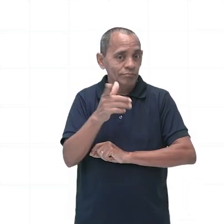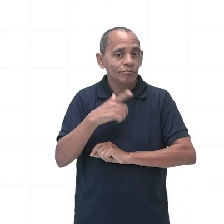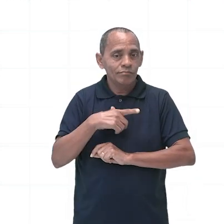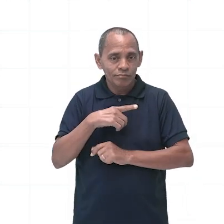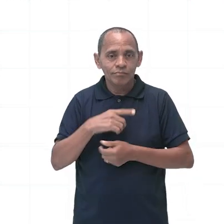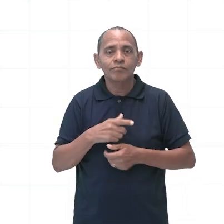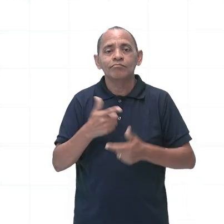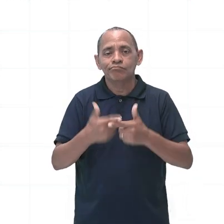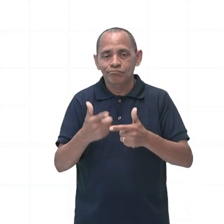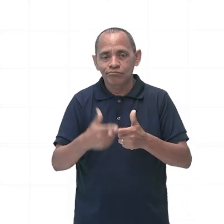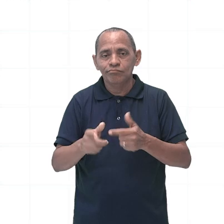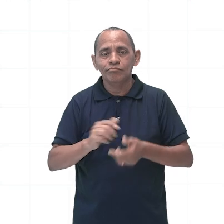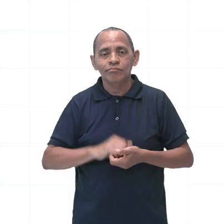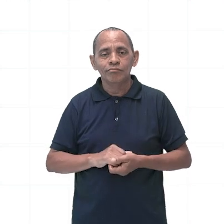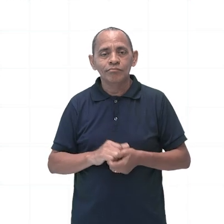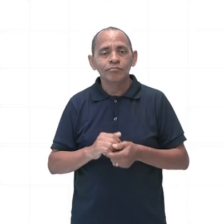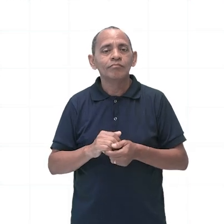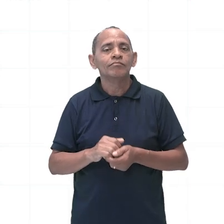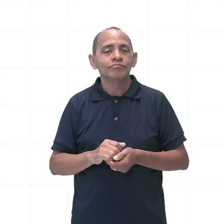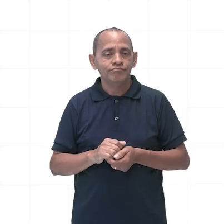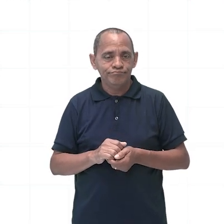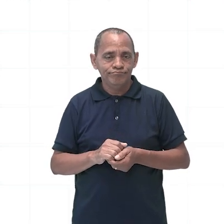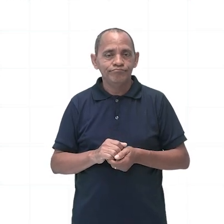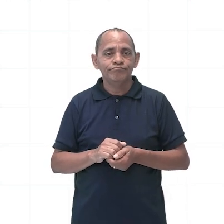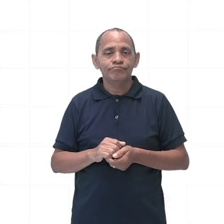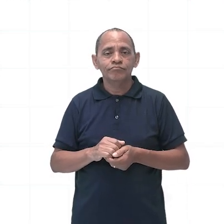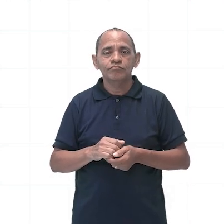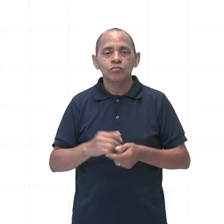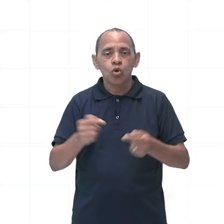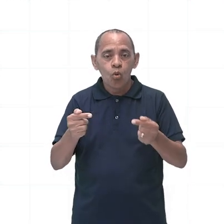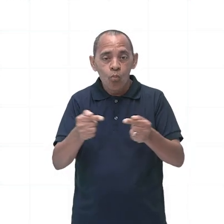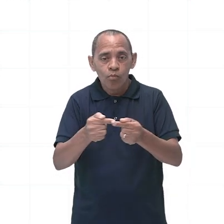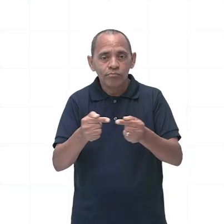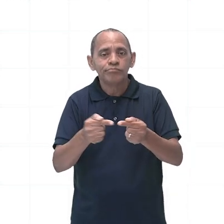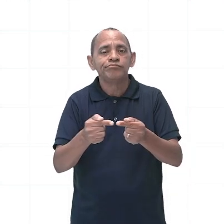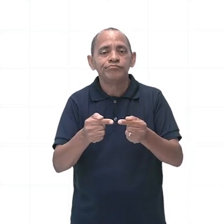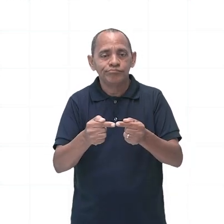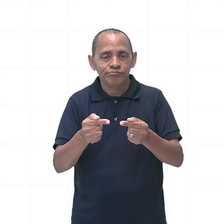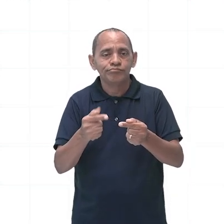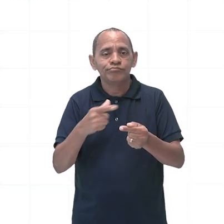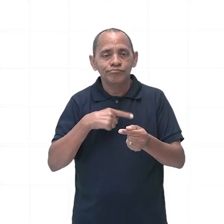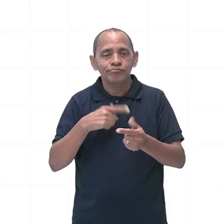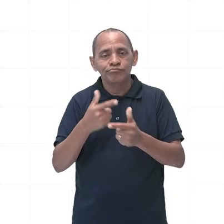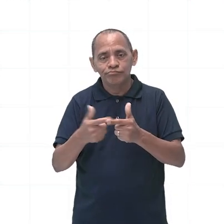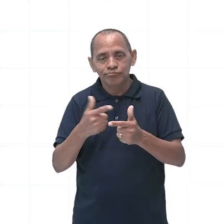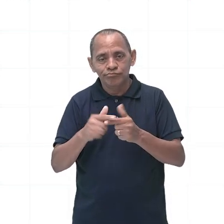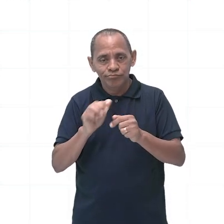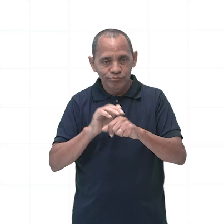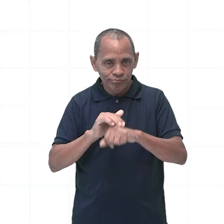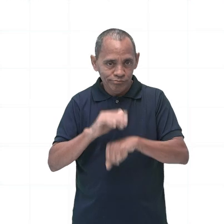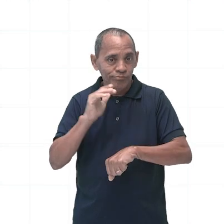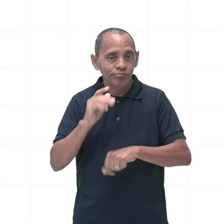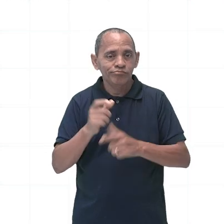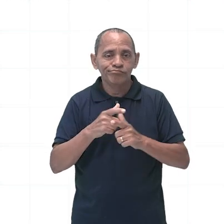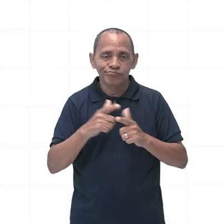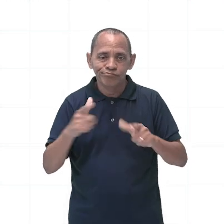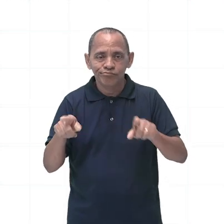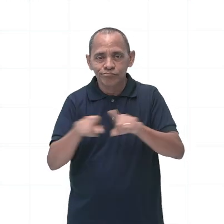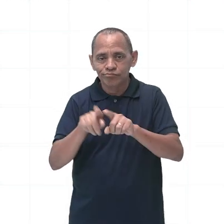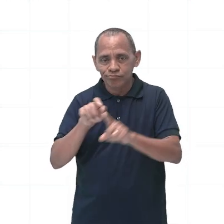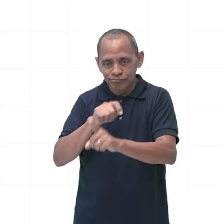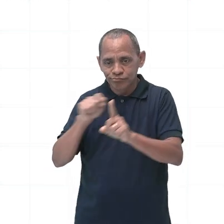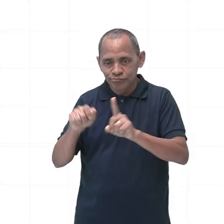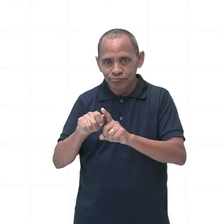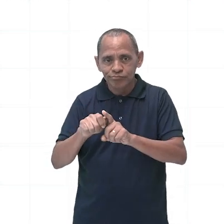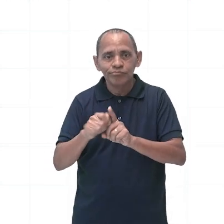estragos. Já a combinação terá um desfecho ainda mais trágico para a sociedade que anseia tanto